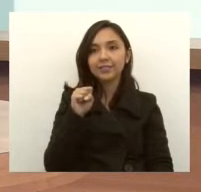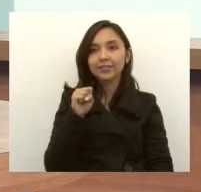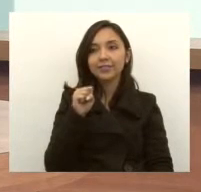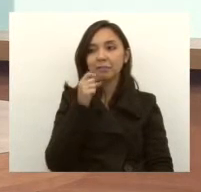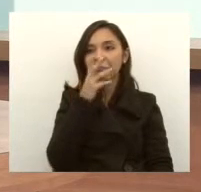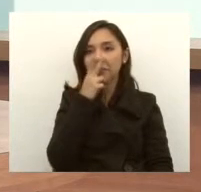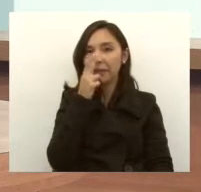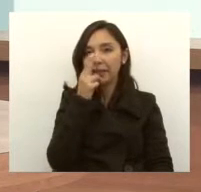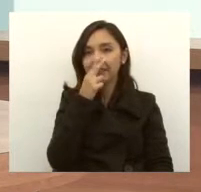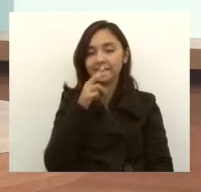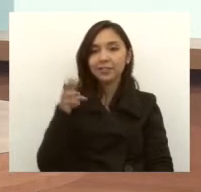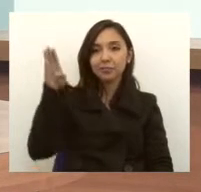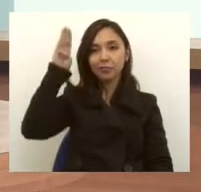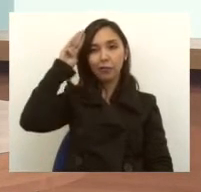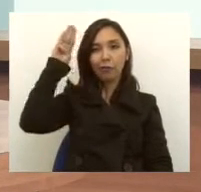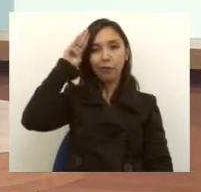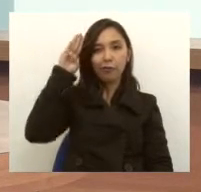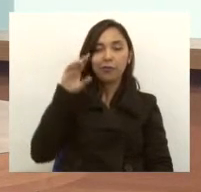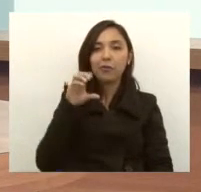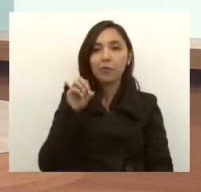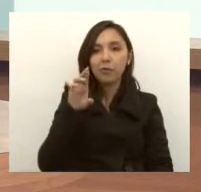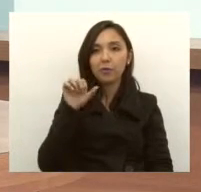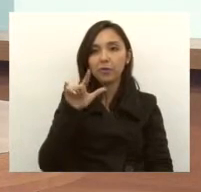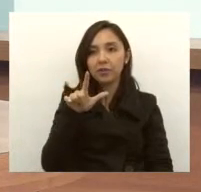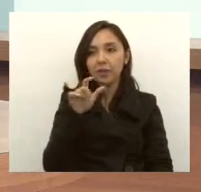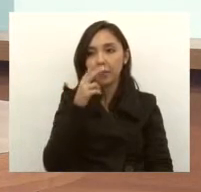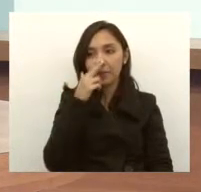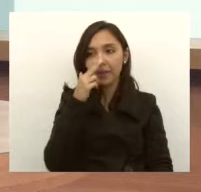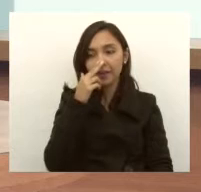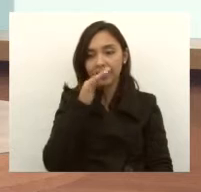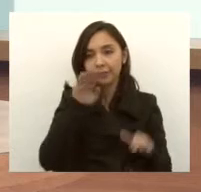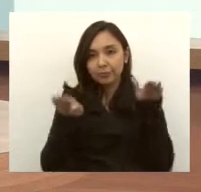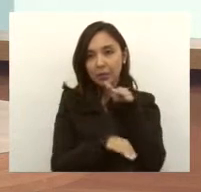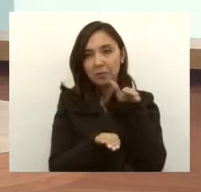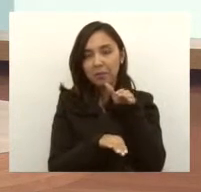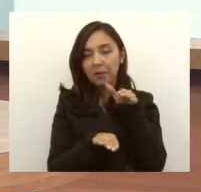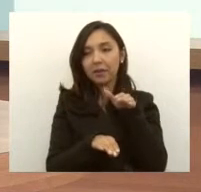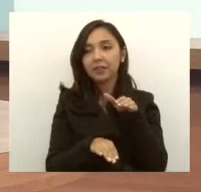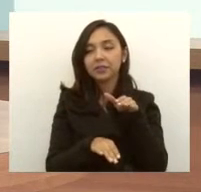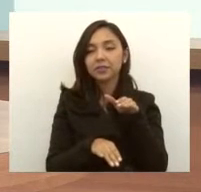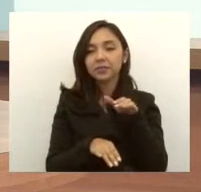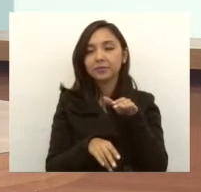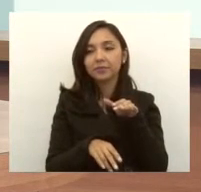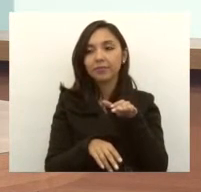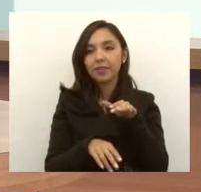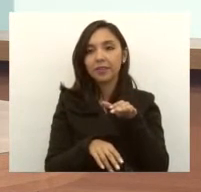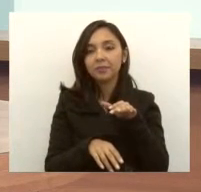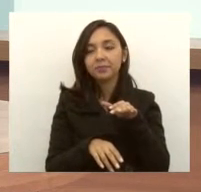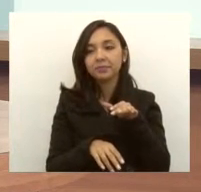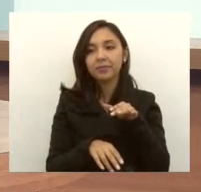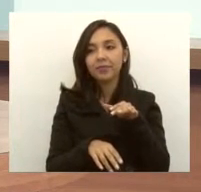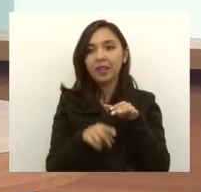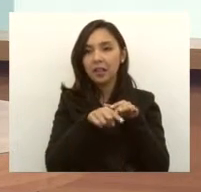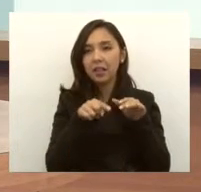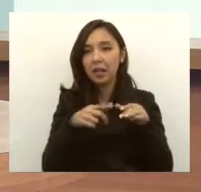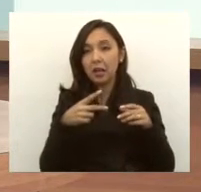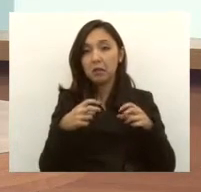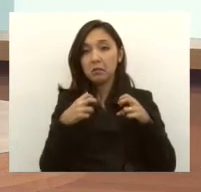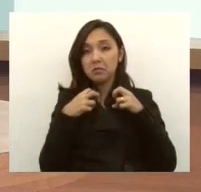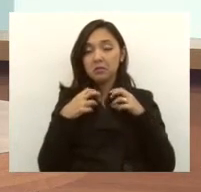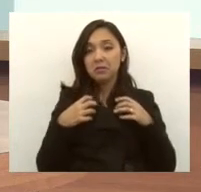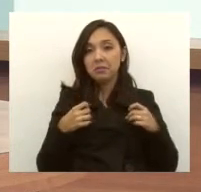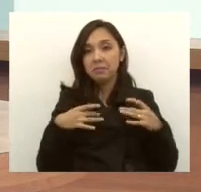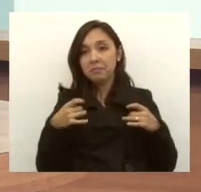aquele coronel, né, quando o oficial abaixo dele, o presidente, em vez do seu presidente intimidar a gente,